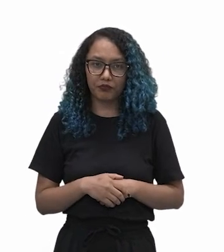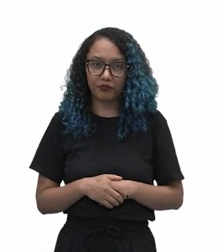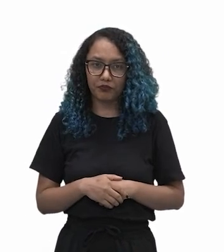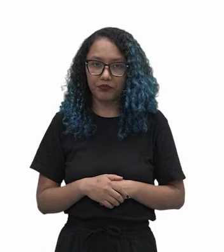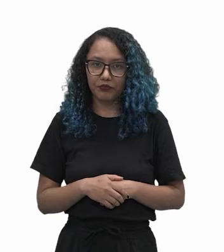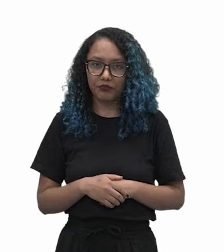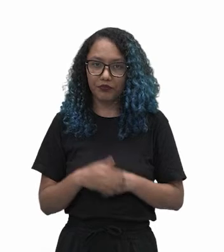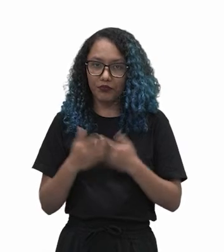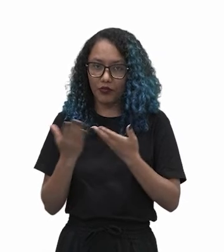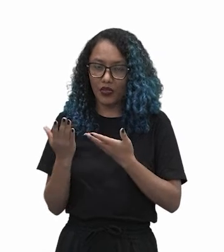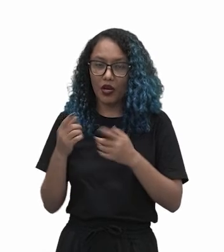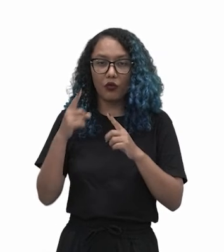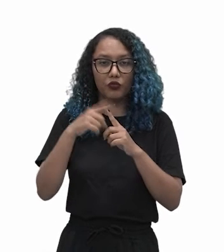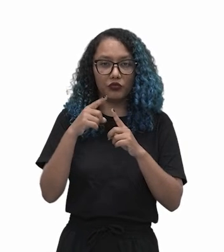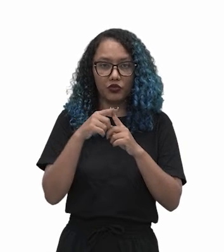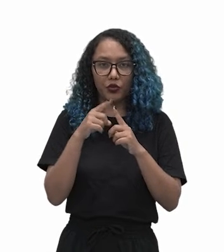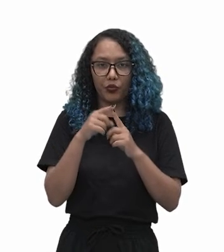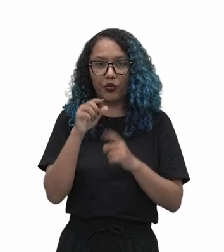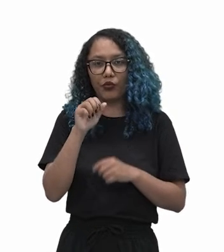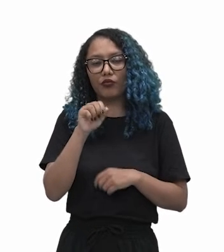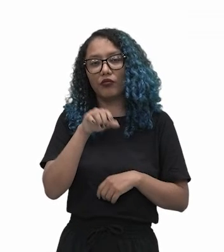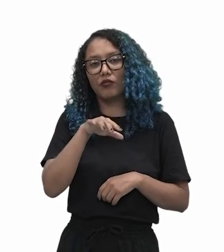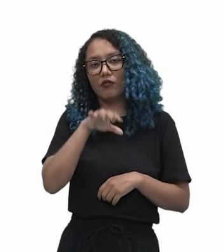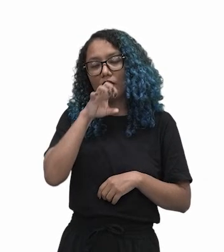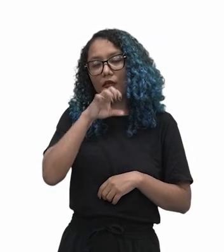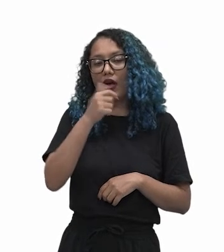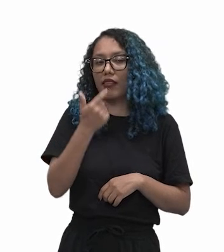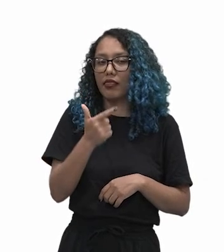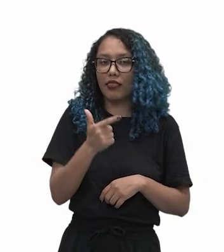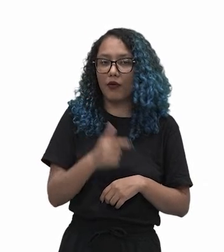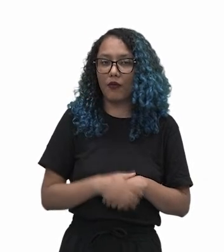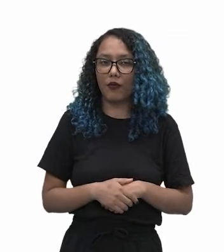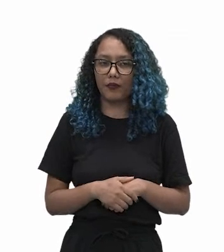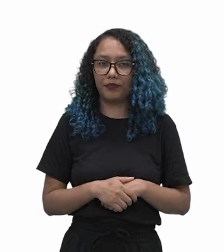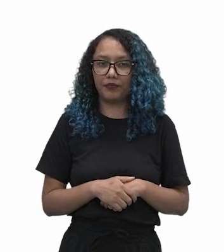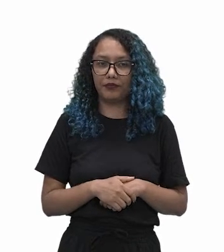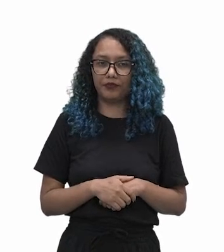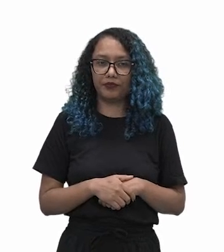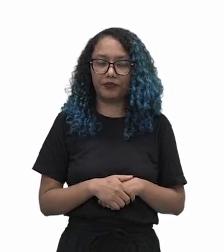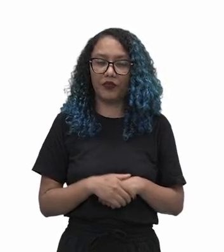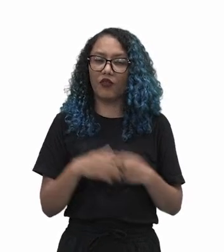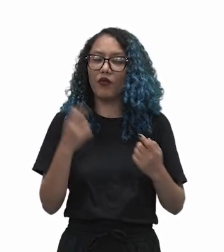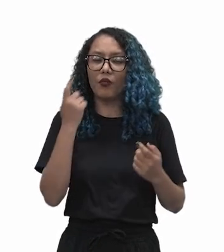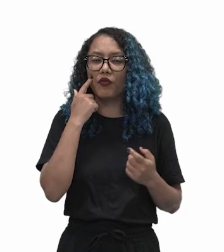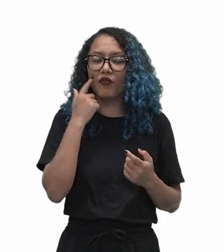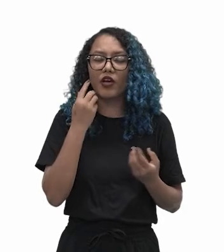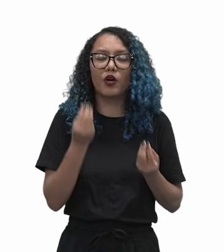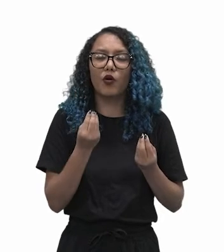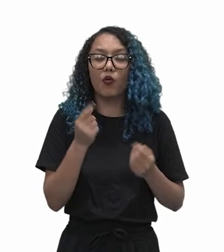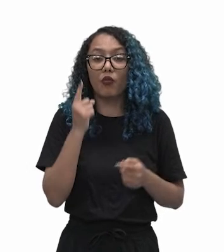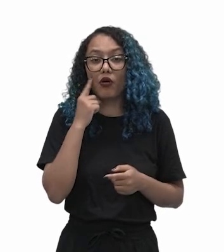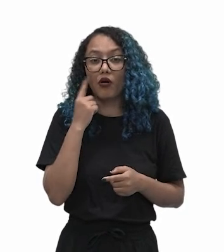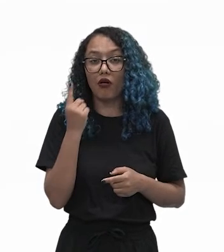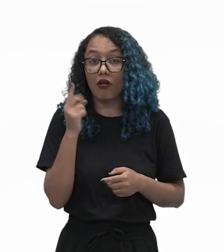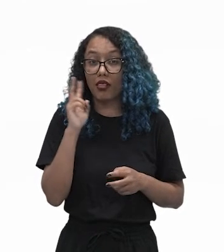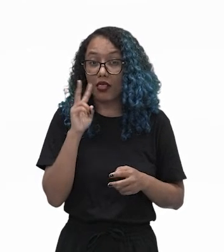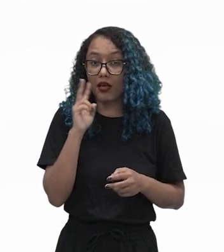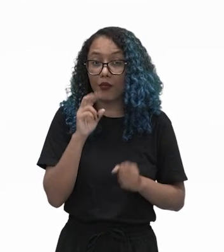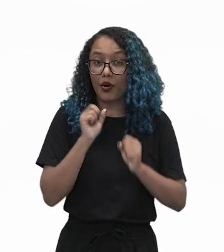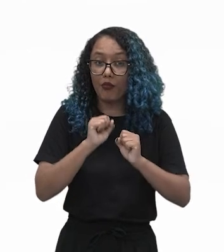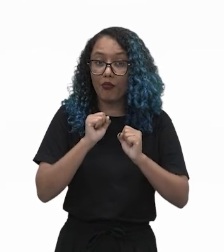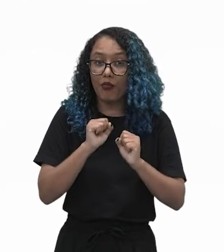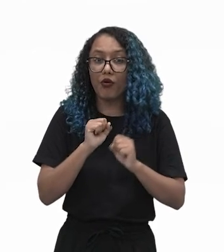aqui diversas cadeias. No caso aqui, 4 cadeias e nós vamos classificar essas cadeias. Lembram-se, elas podem ser